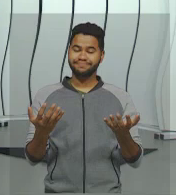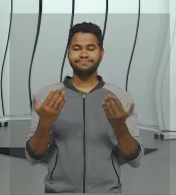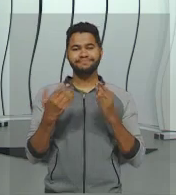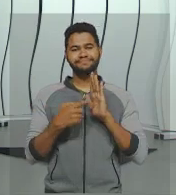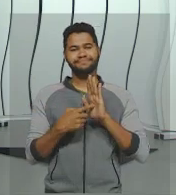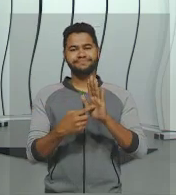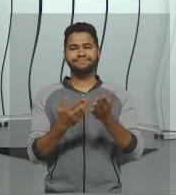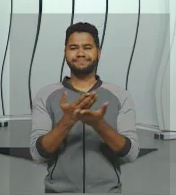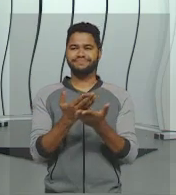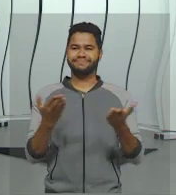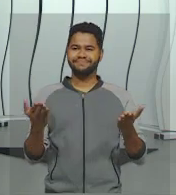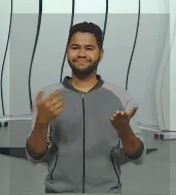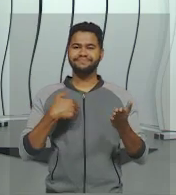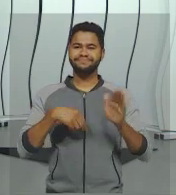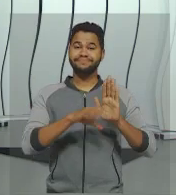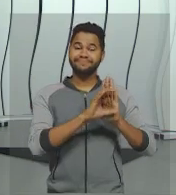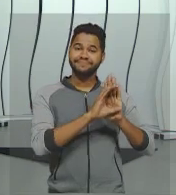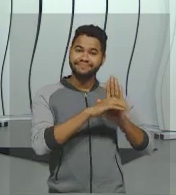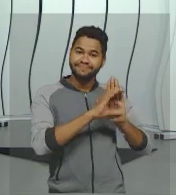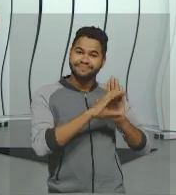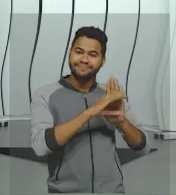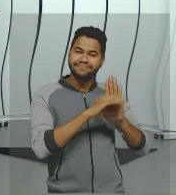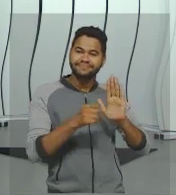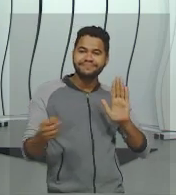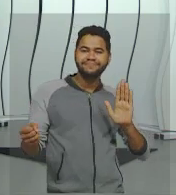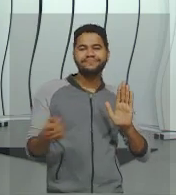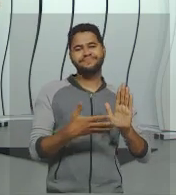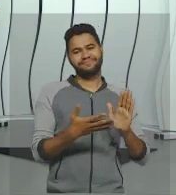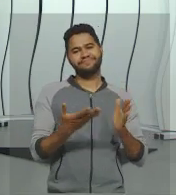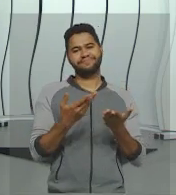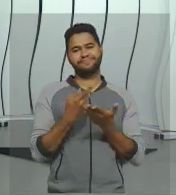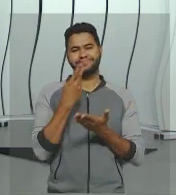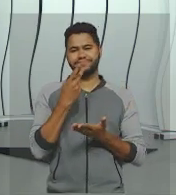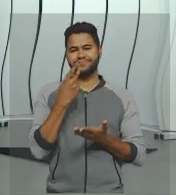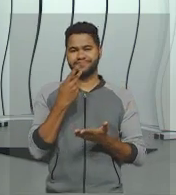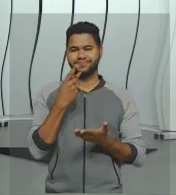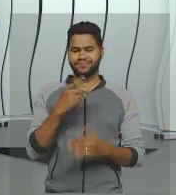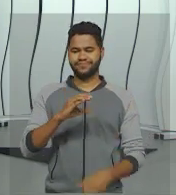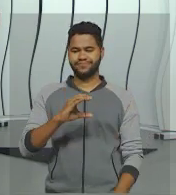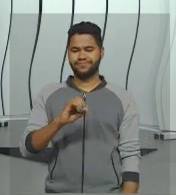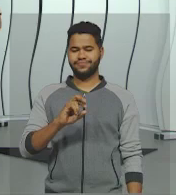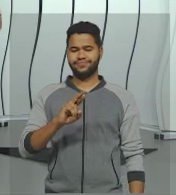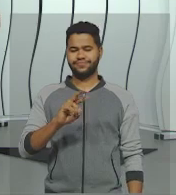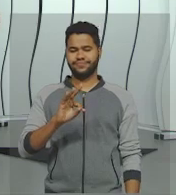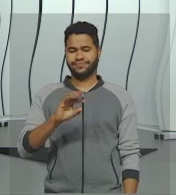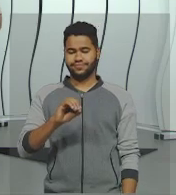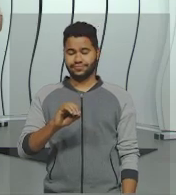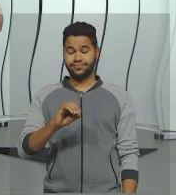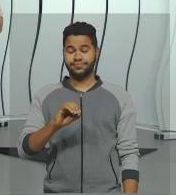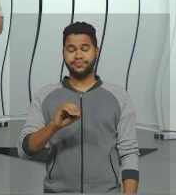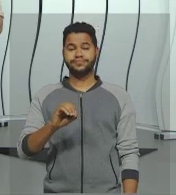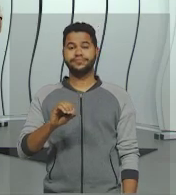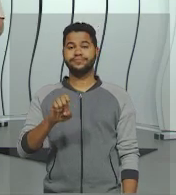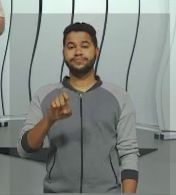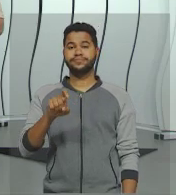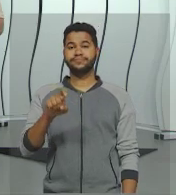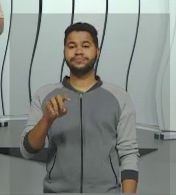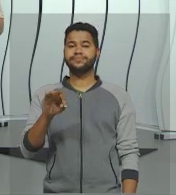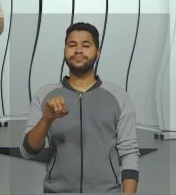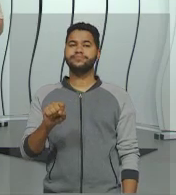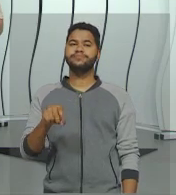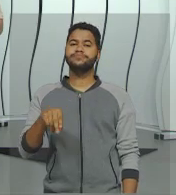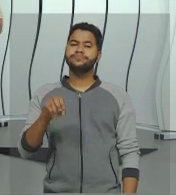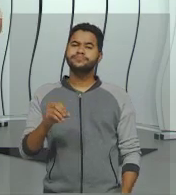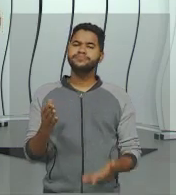para vocês um conceito novo. Já que eu vou falar de corpo extenso, a gente precisa trabalhar com algumas